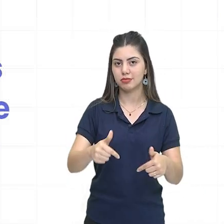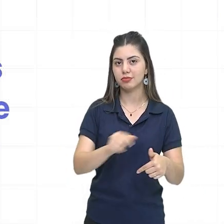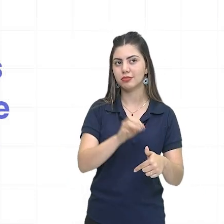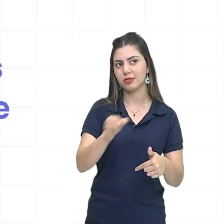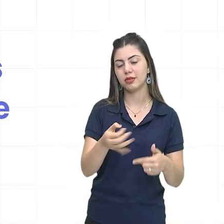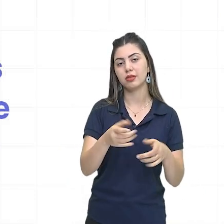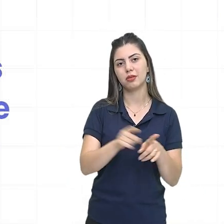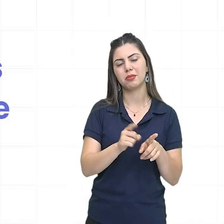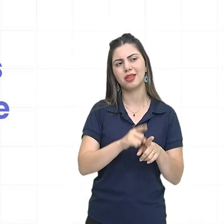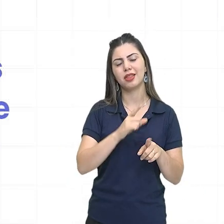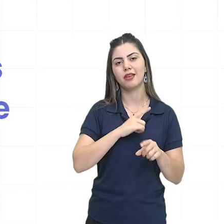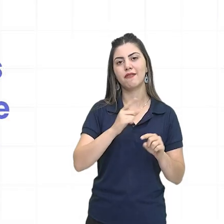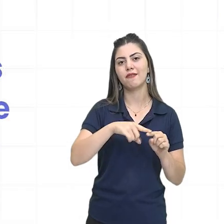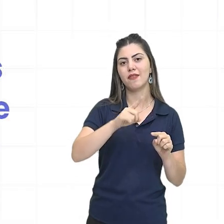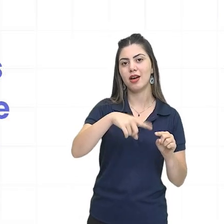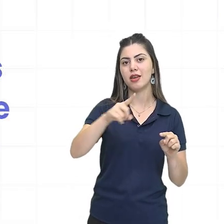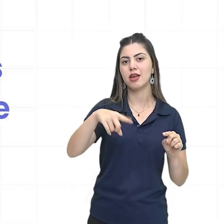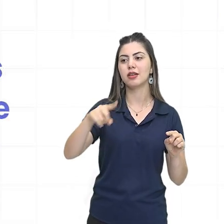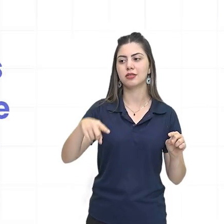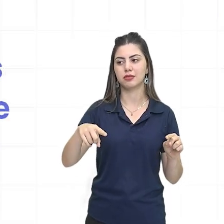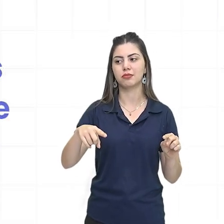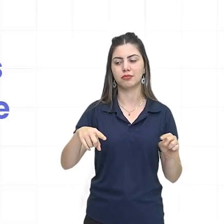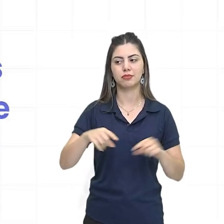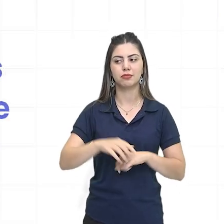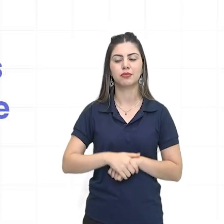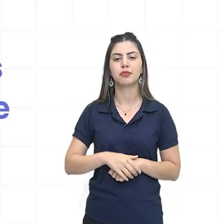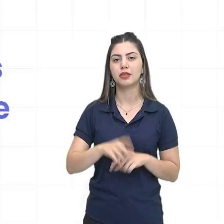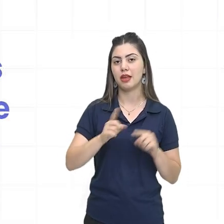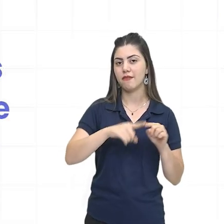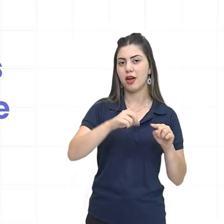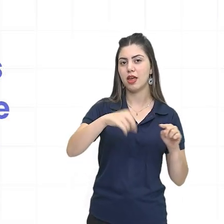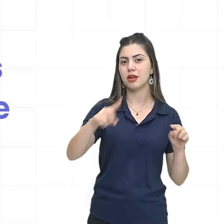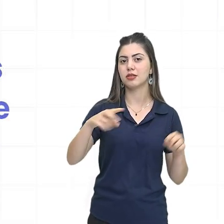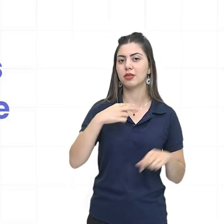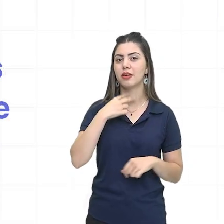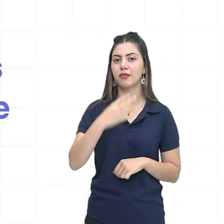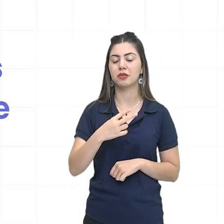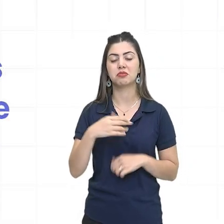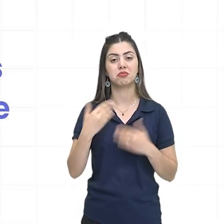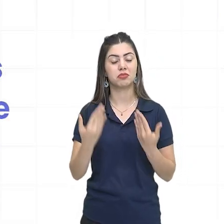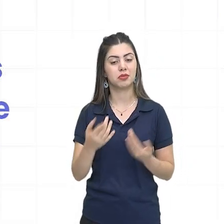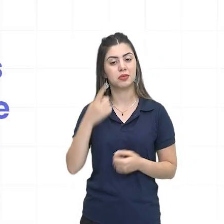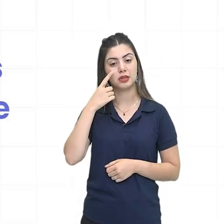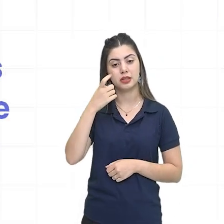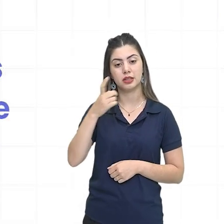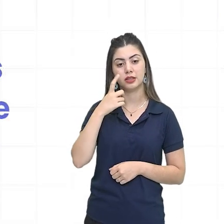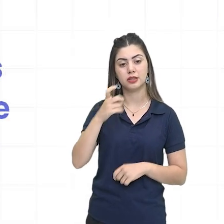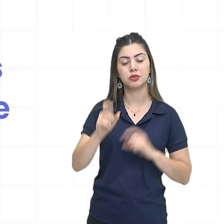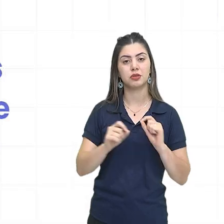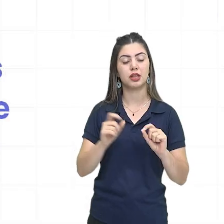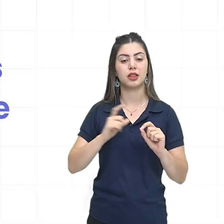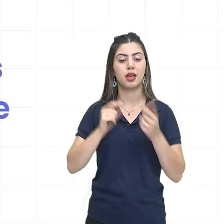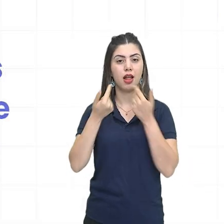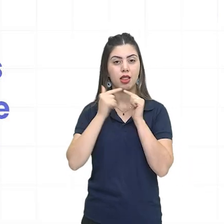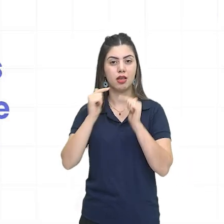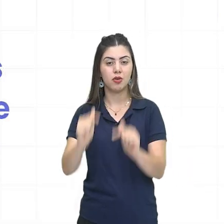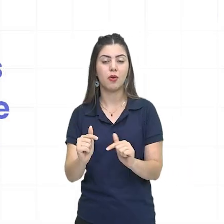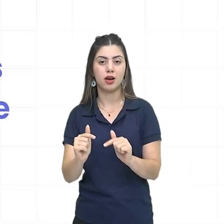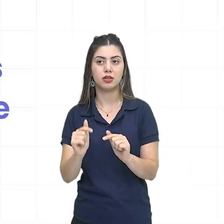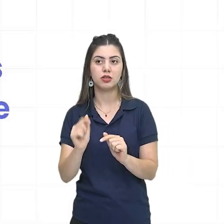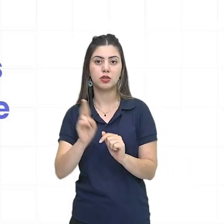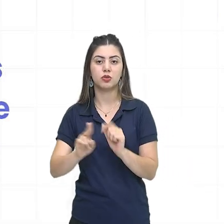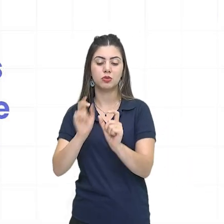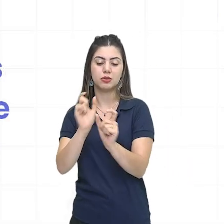e variações no tom de voz. Isso é muito interessante. Então, a linguagem verbal e a linguagem